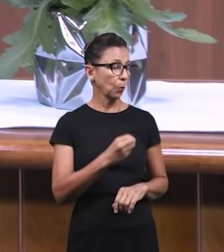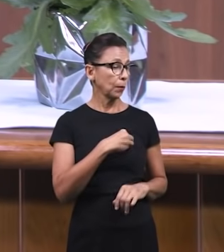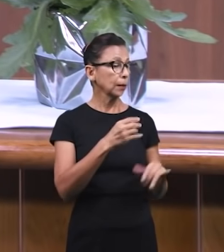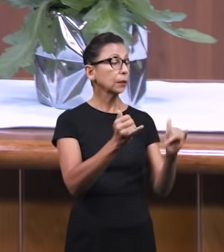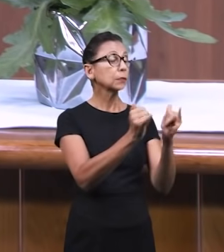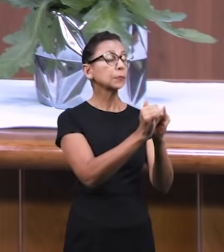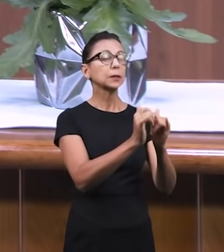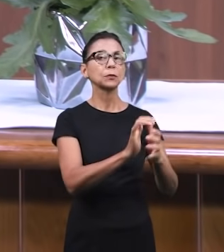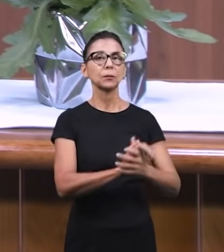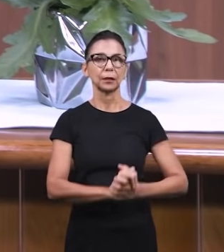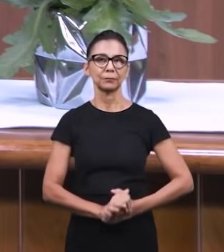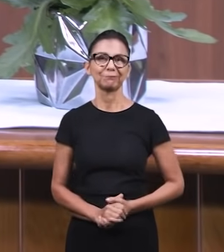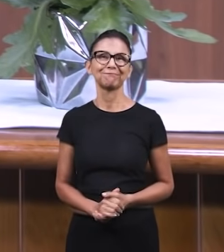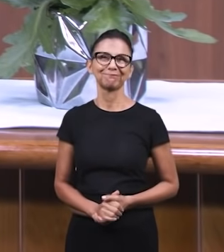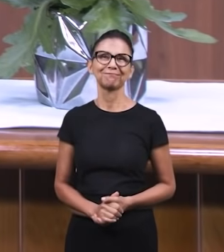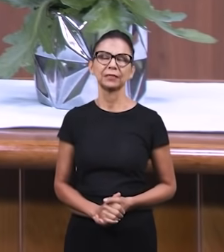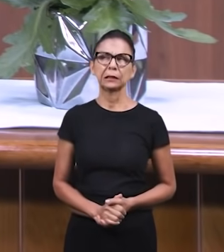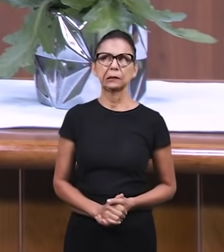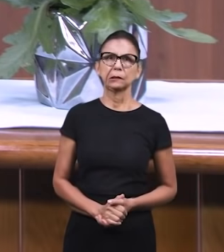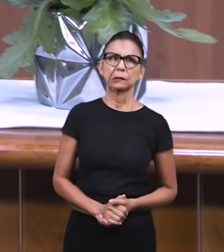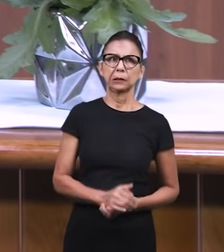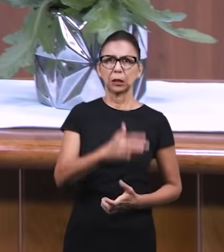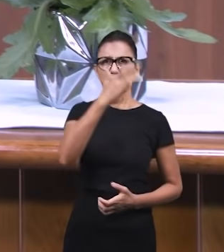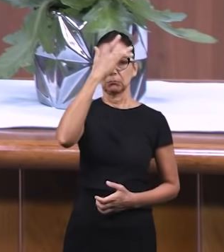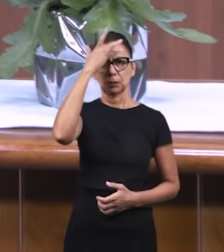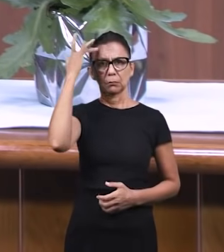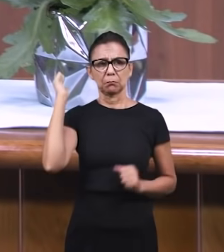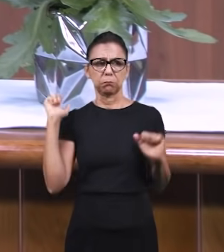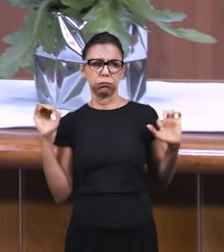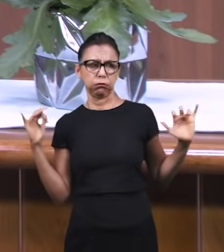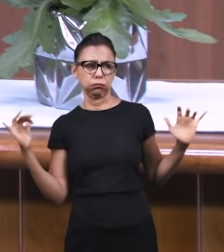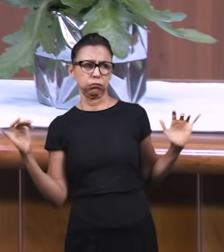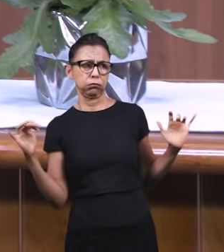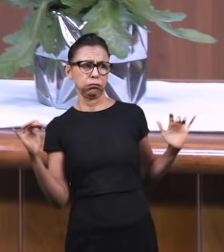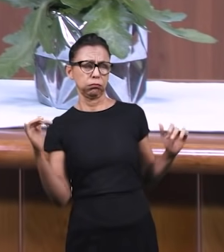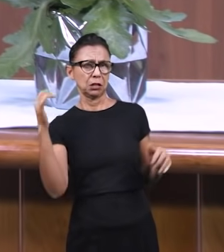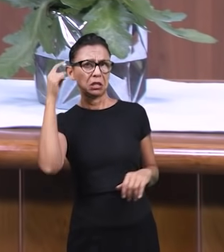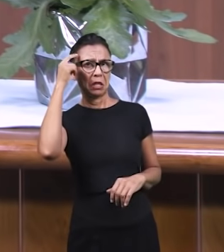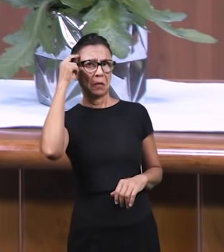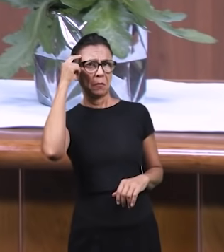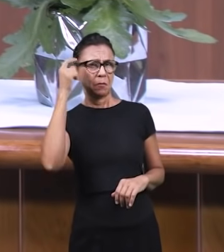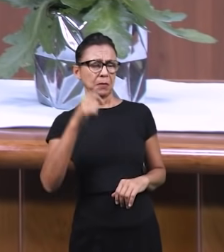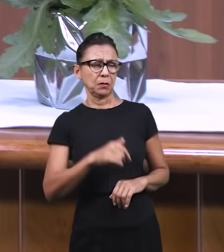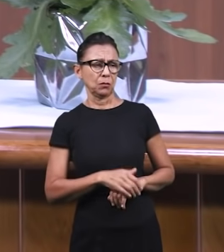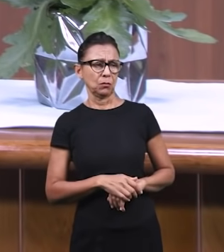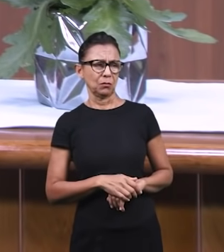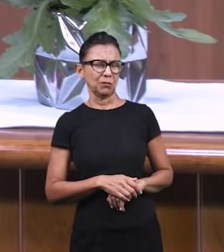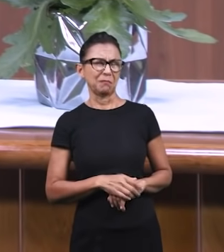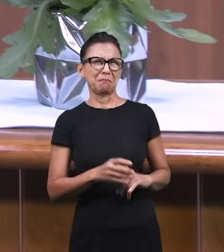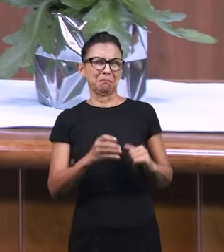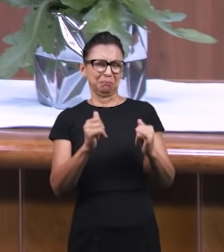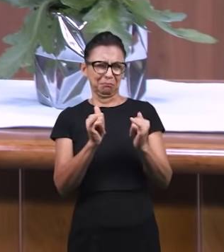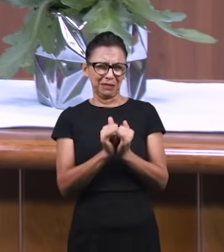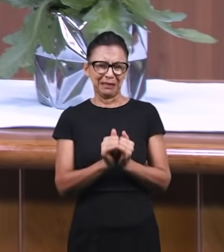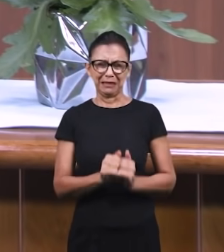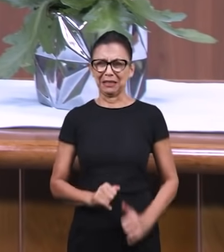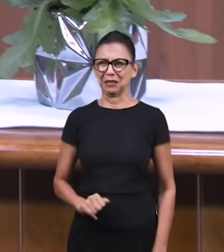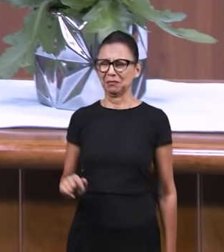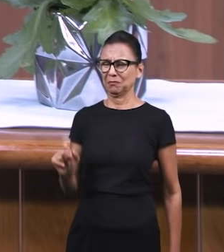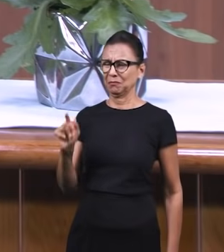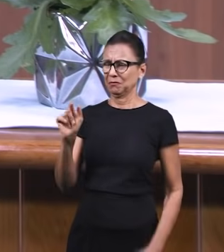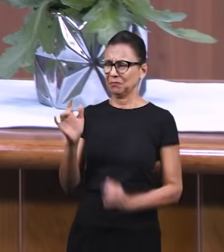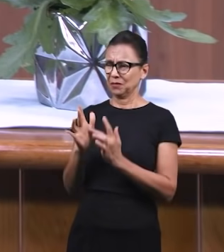perdão, né? Situação e paralítico, quem é este para perdoar? Jesus, ele não conhece só o coração